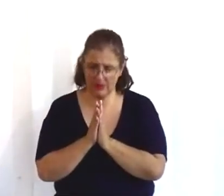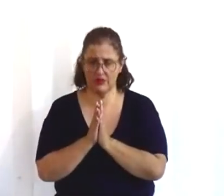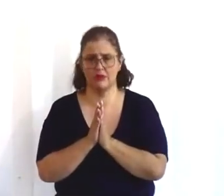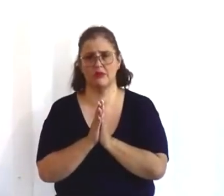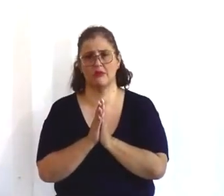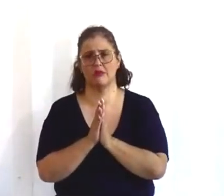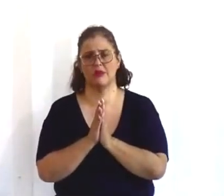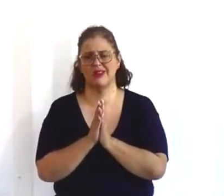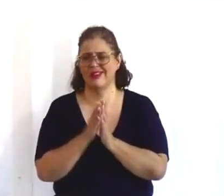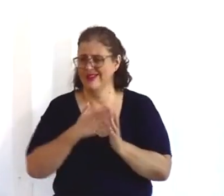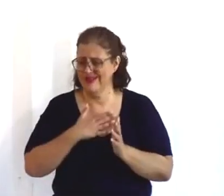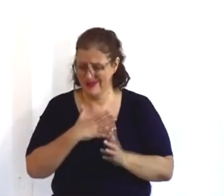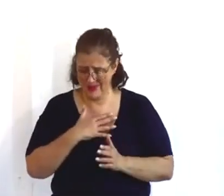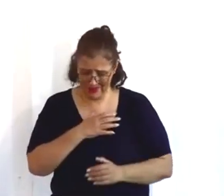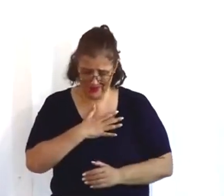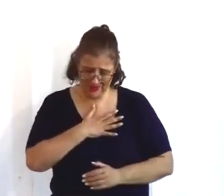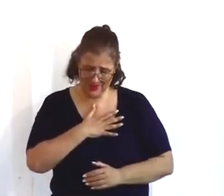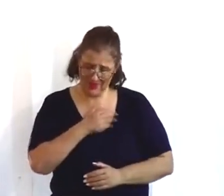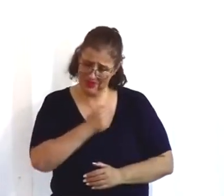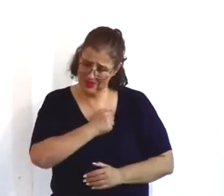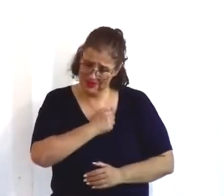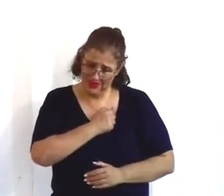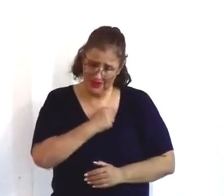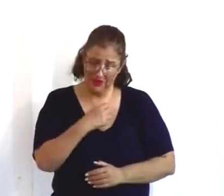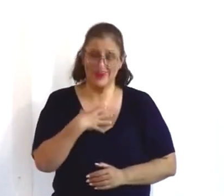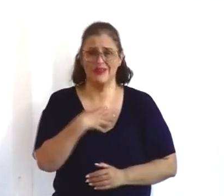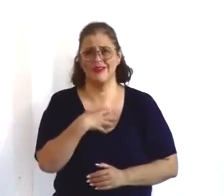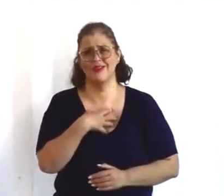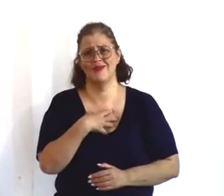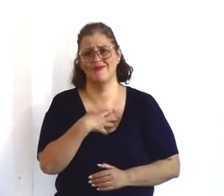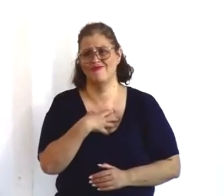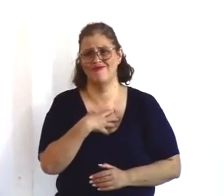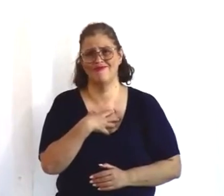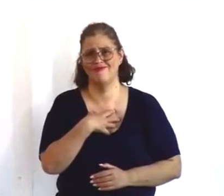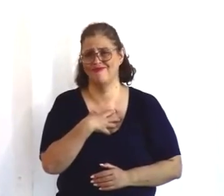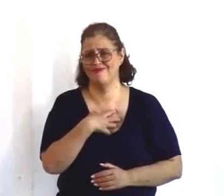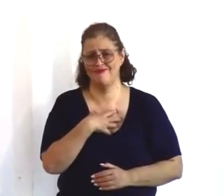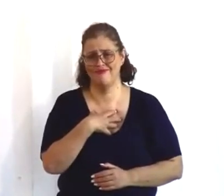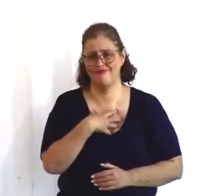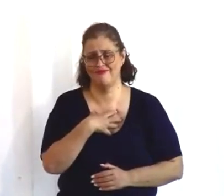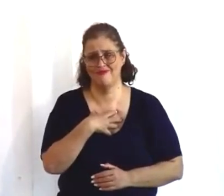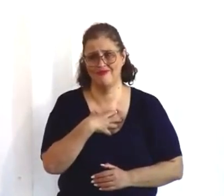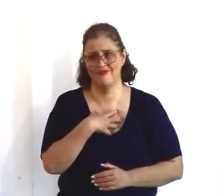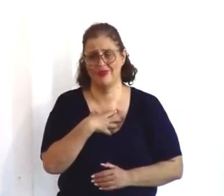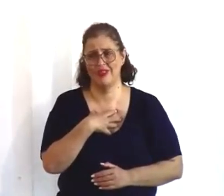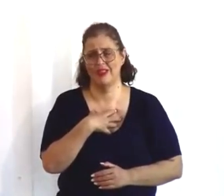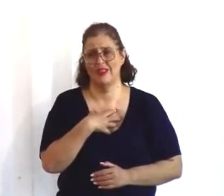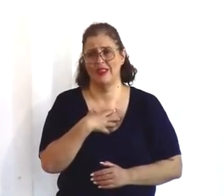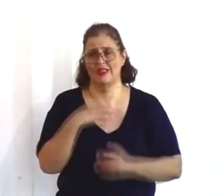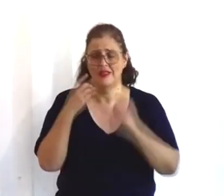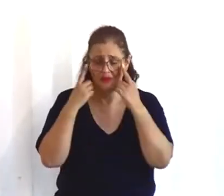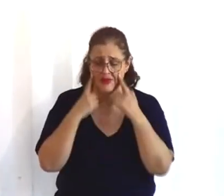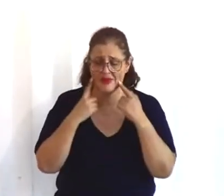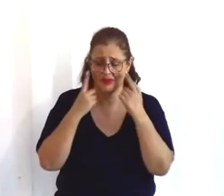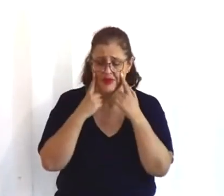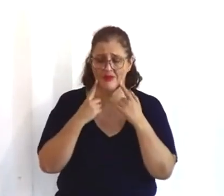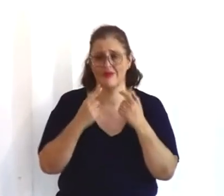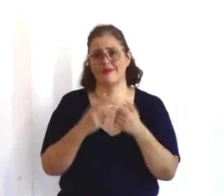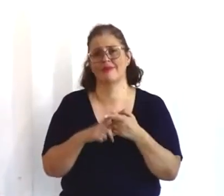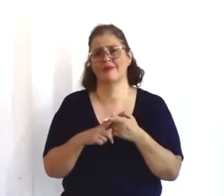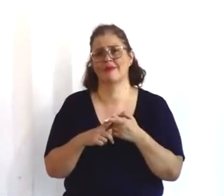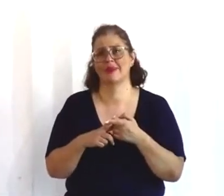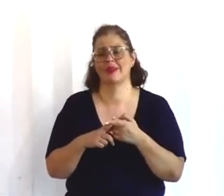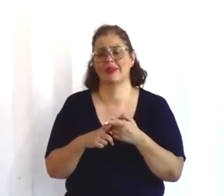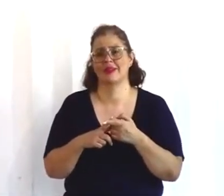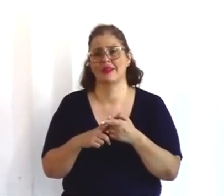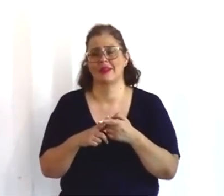verdade. Você não está perdido, você não está à deriva, você não deve se desesperar. Sabe por quê, meu irmão, minha irmã? Porque o